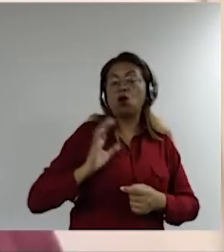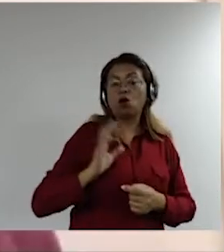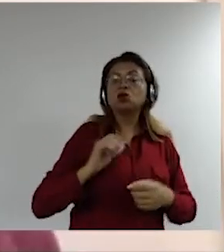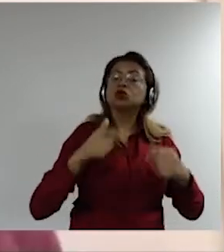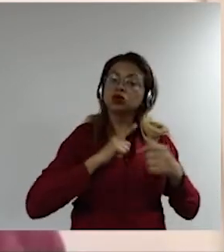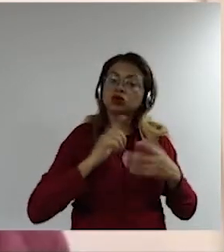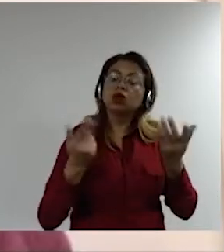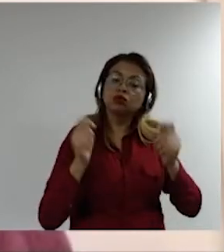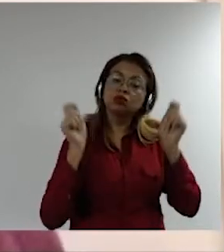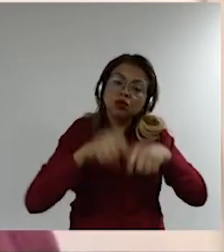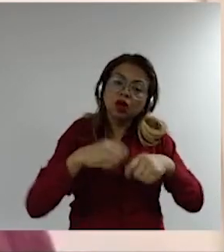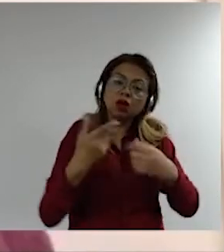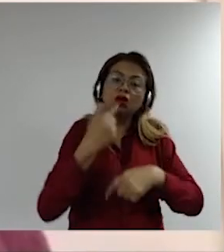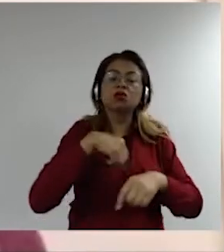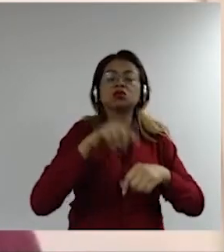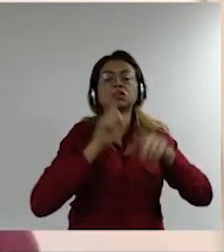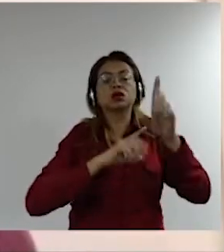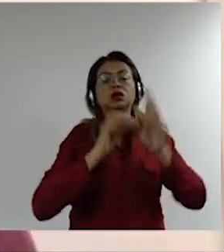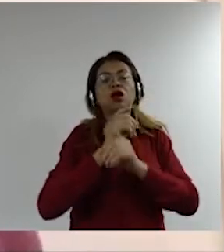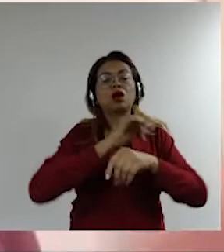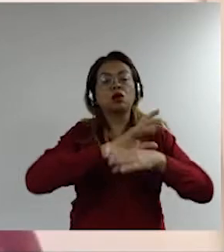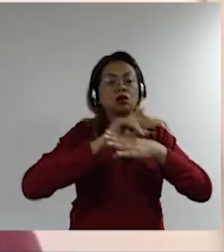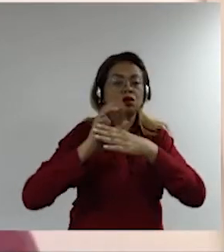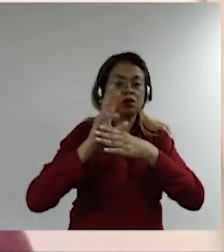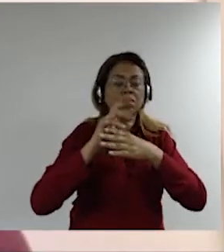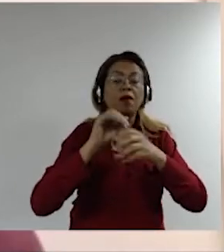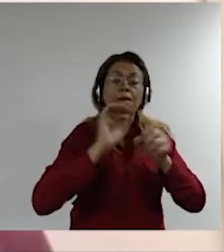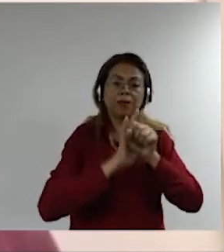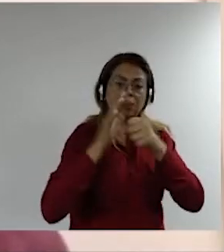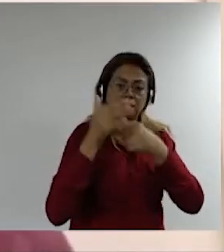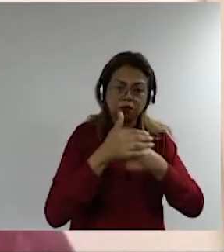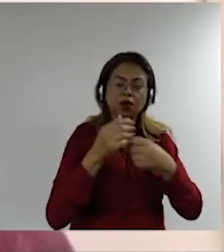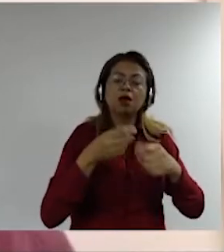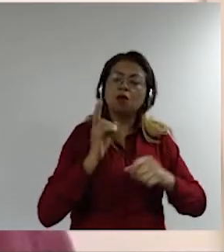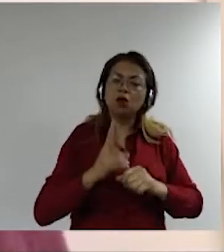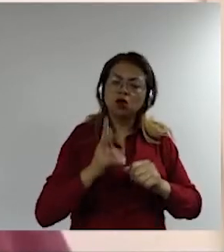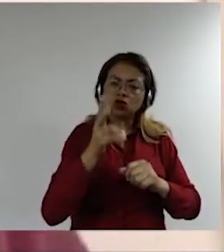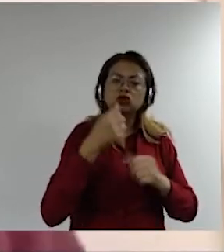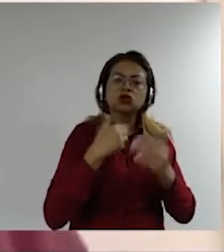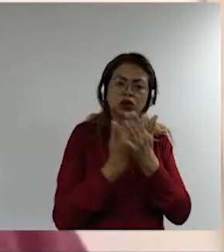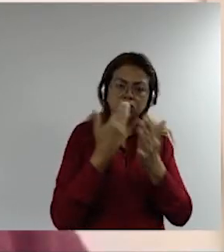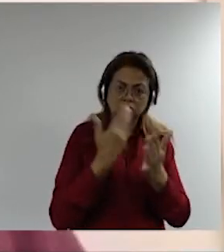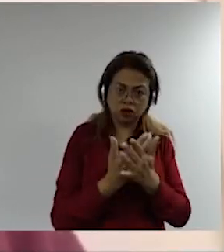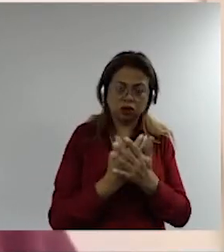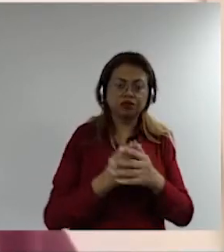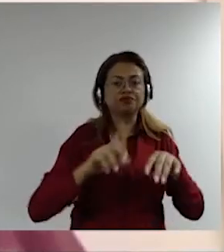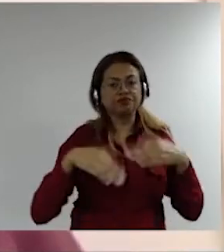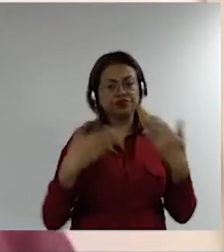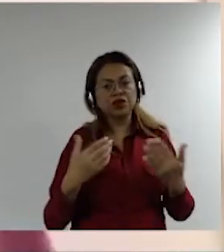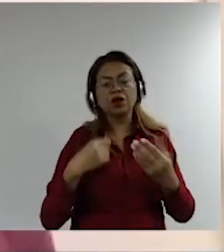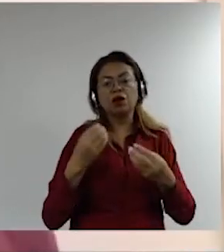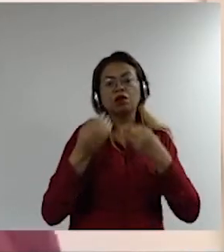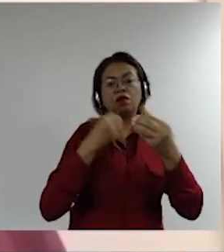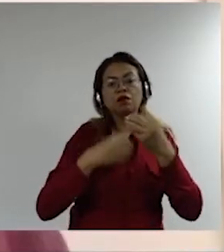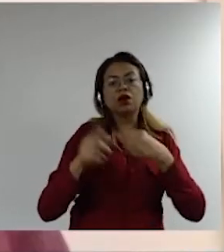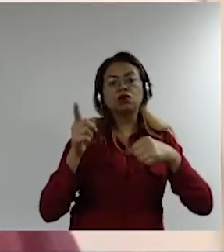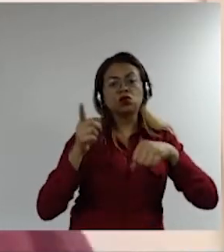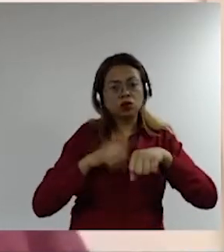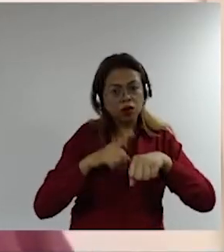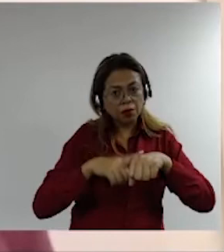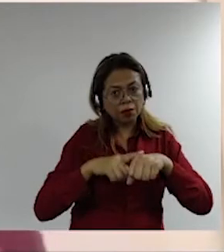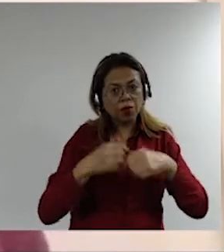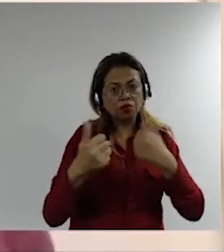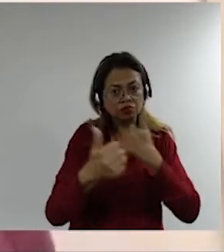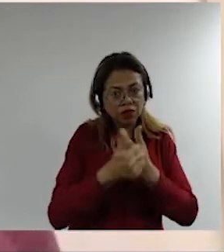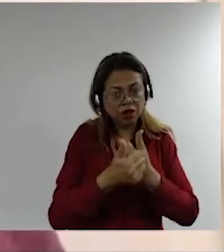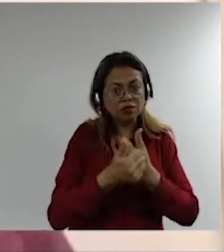mais favoráveis para conviver na pandemia e mesmo para continuar estudos, e isso cria, no curto prazo, aumenta